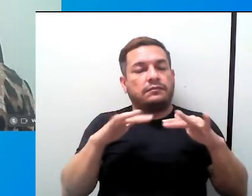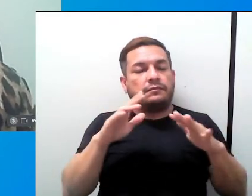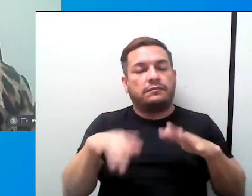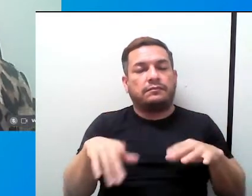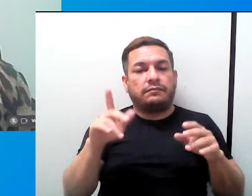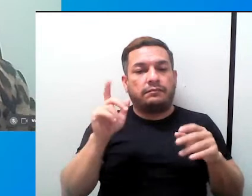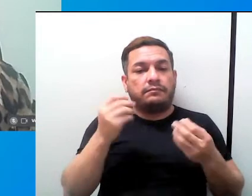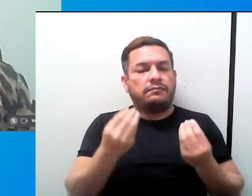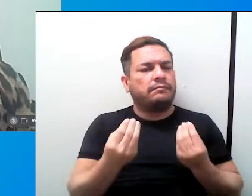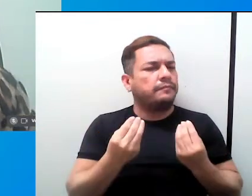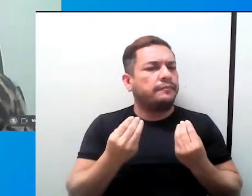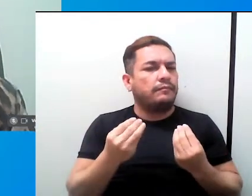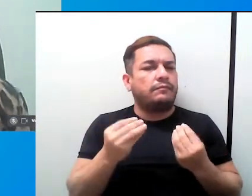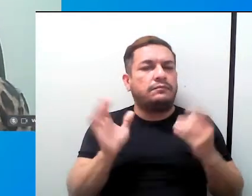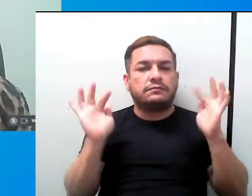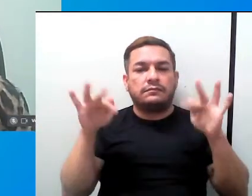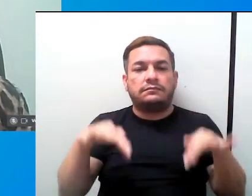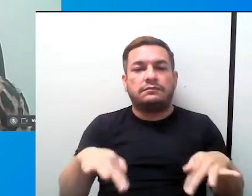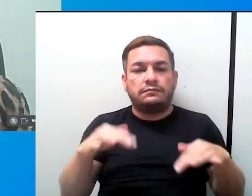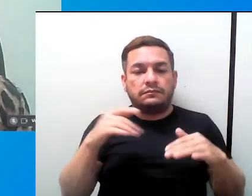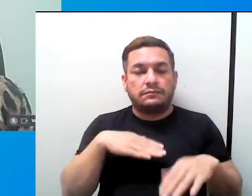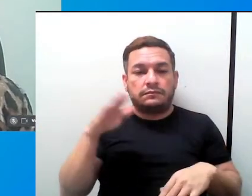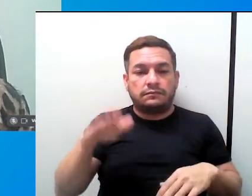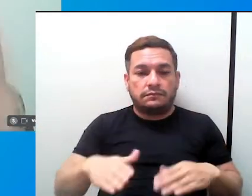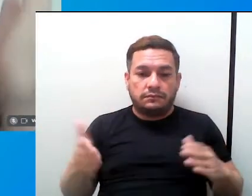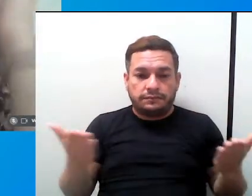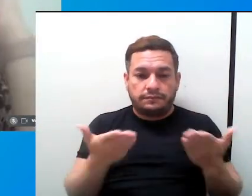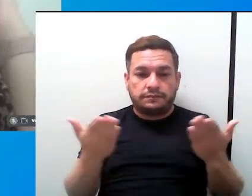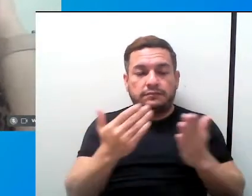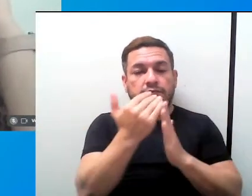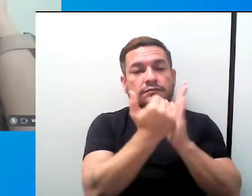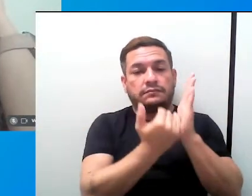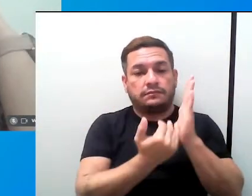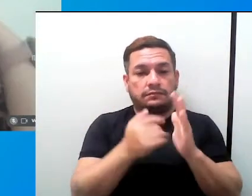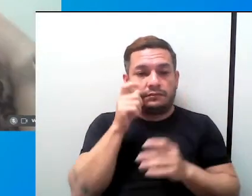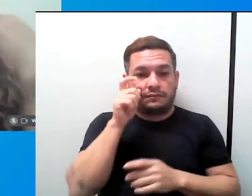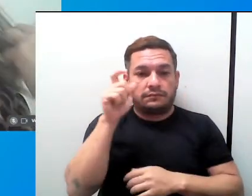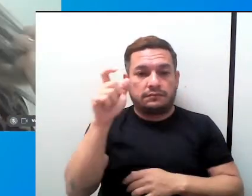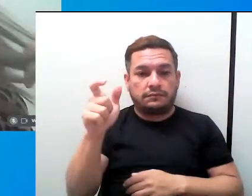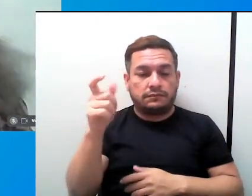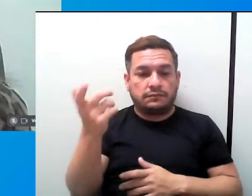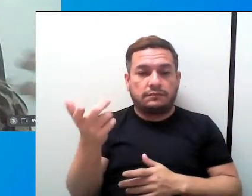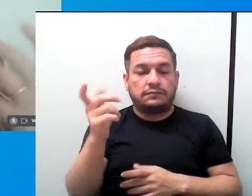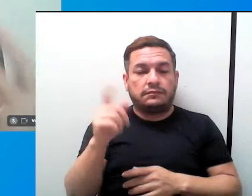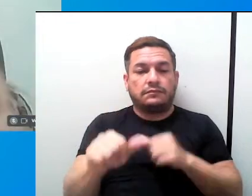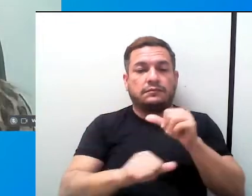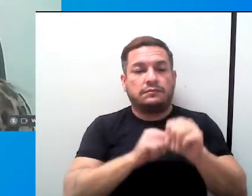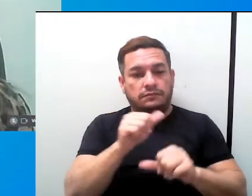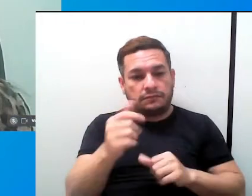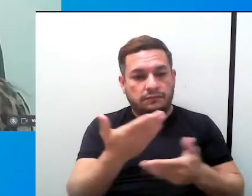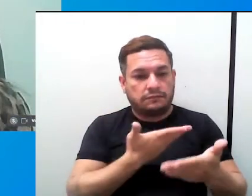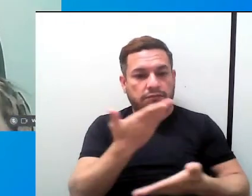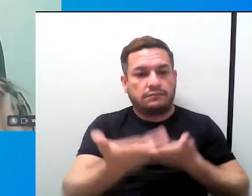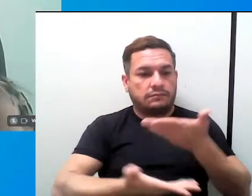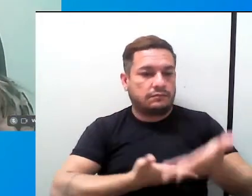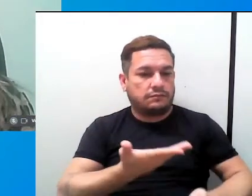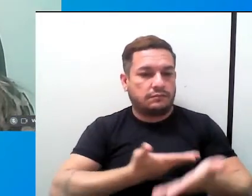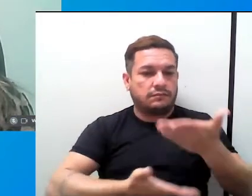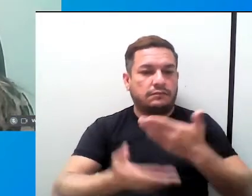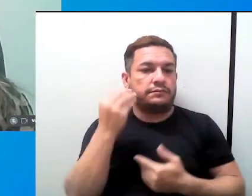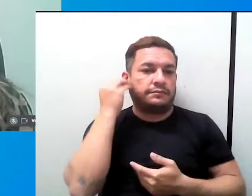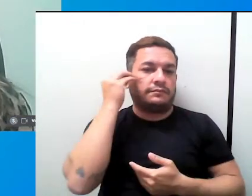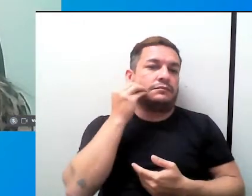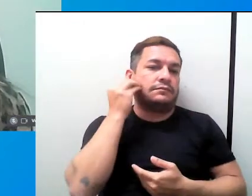que ao final dessa tarde, e a programação está bem interessante, né, Fábio, que são as trocas de experiência, ouvir